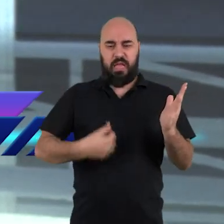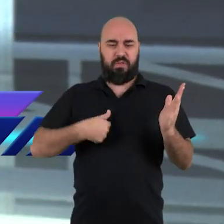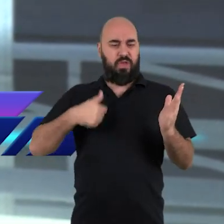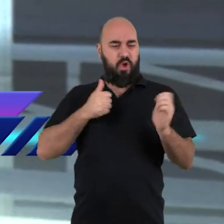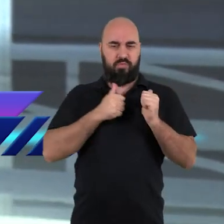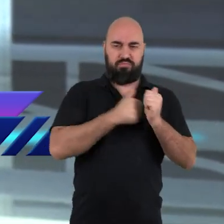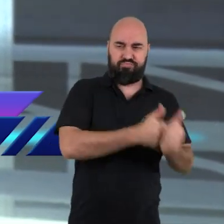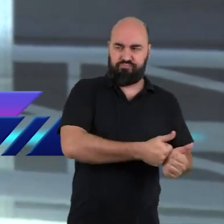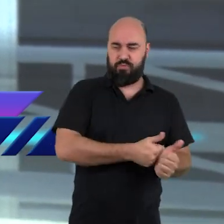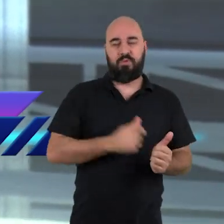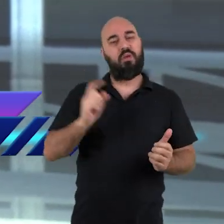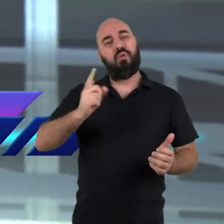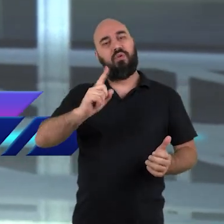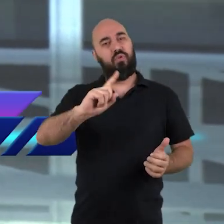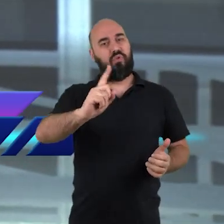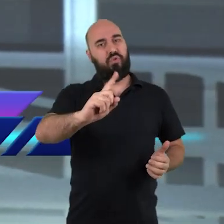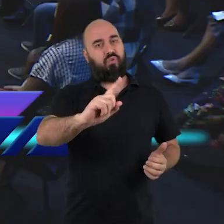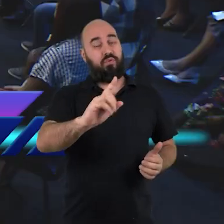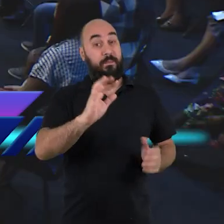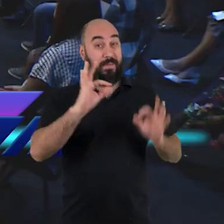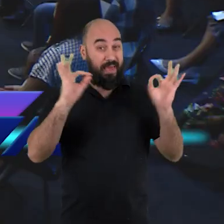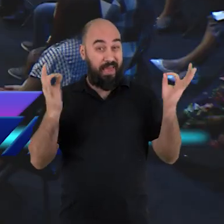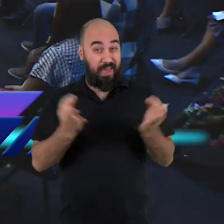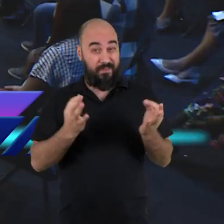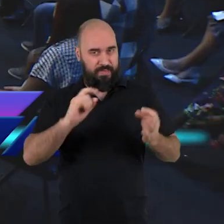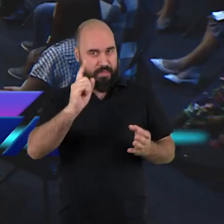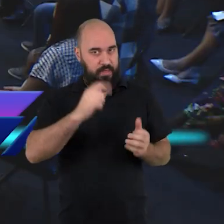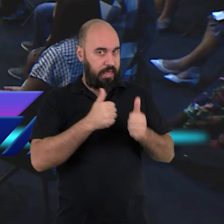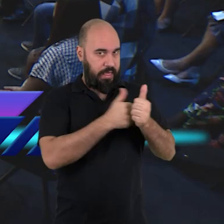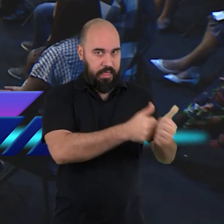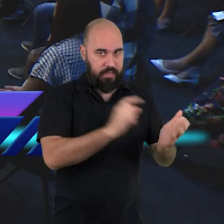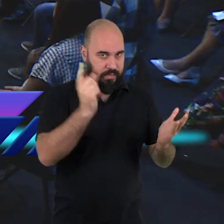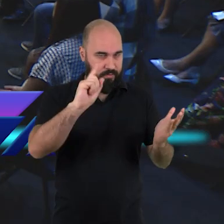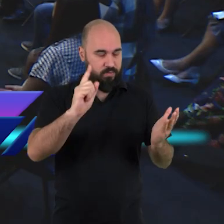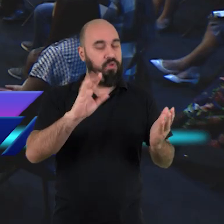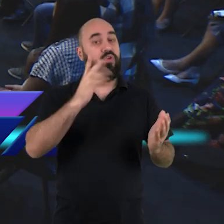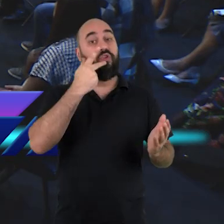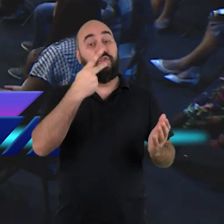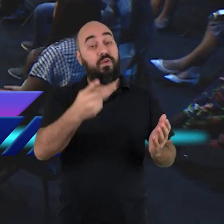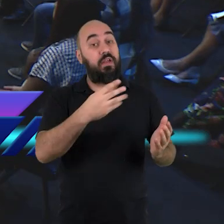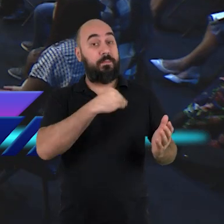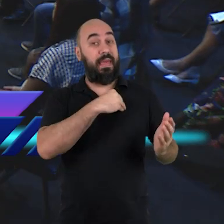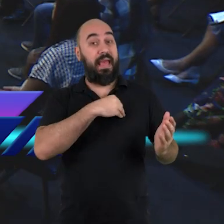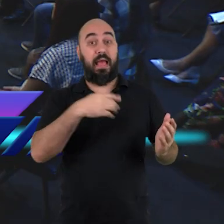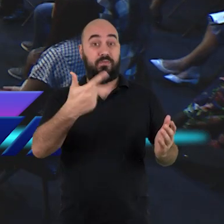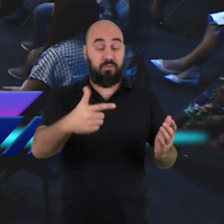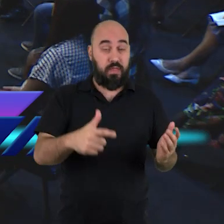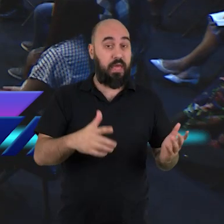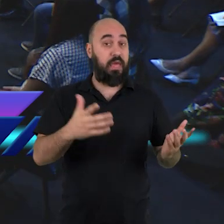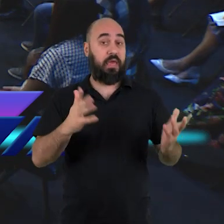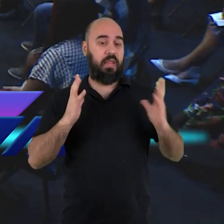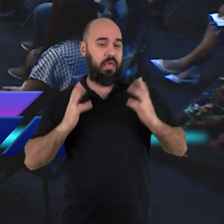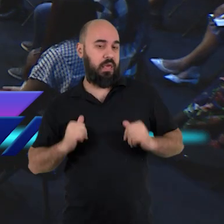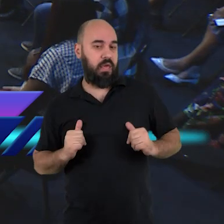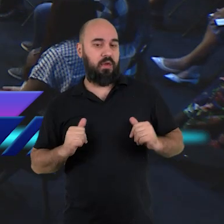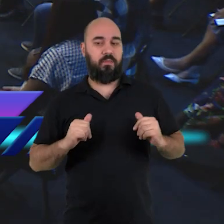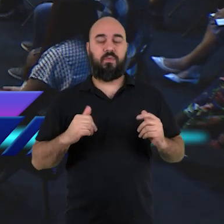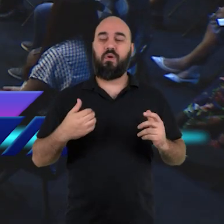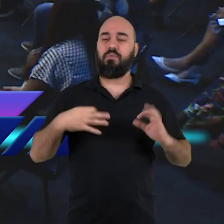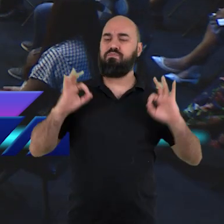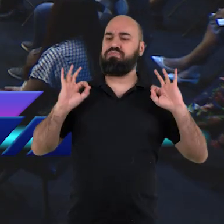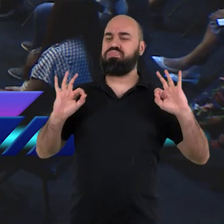como Deus pede na Bíblia. Não estou falando em perfeição, não. Eu não estou falando em ser uma pessoa sem pecado. Eu não estou falando em ser uma pessoa que vai